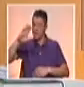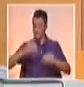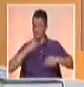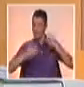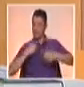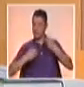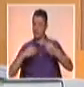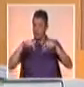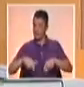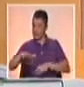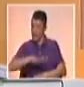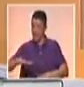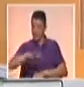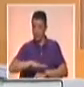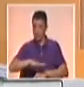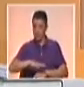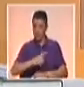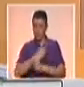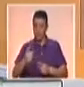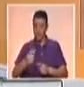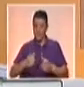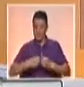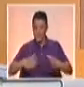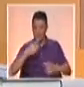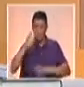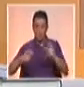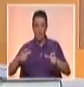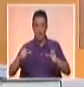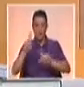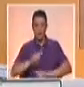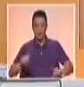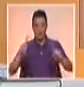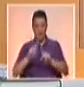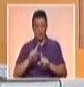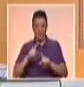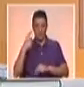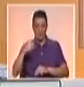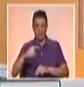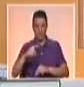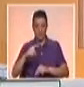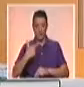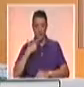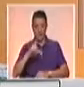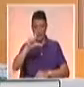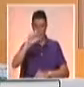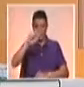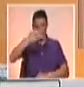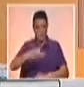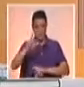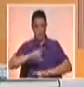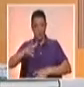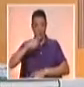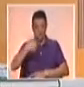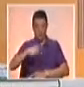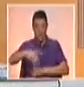não são? A maior parte desta população não contactou ainda, ou não contactou com a língua gestual, ou foi